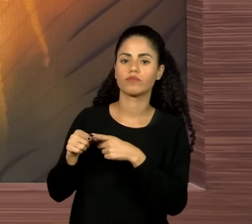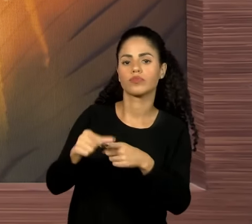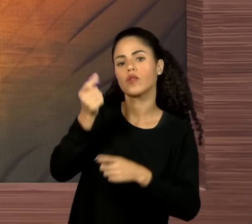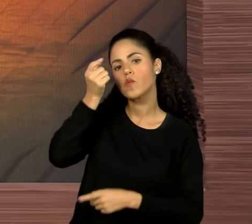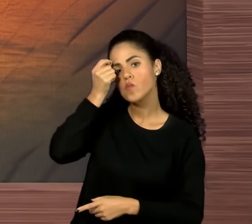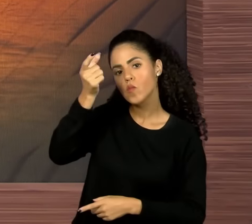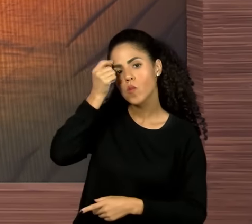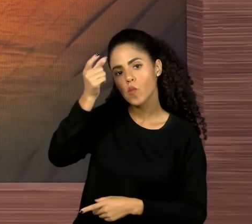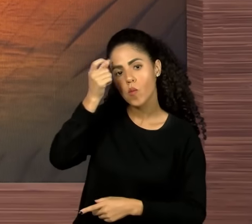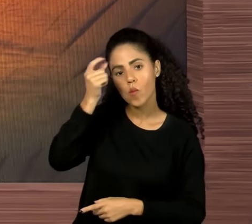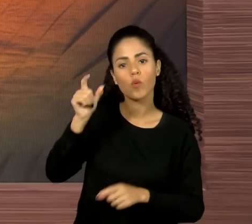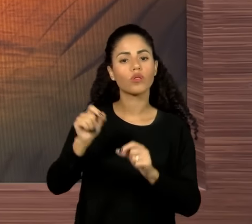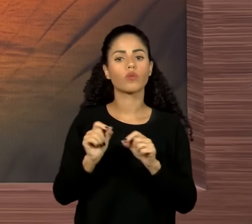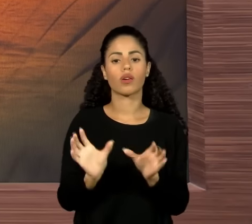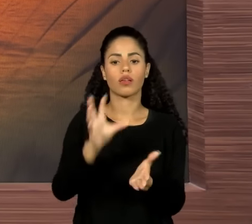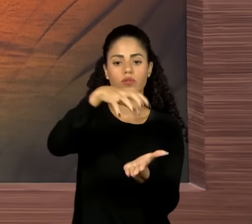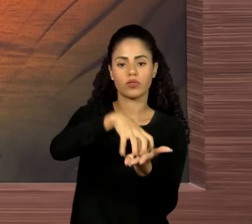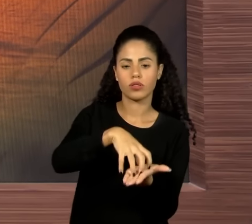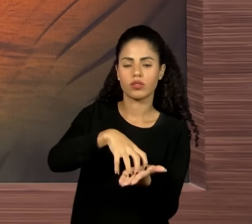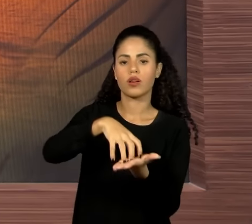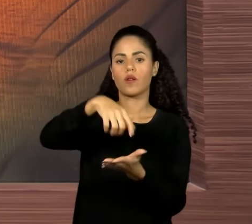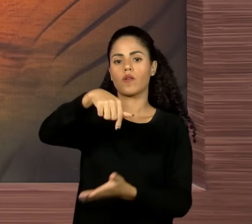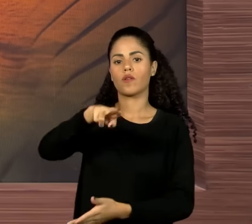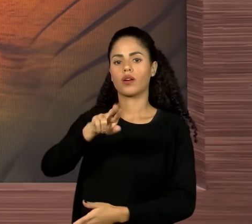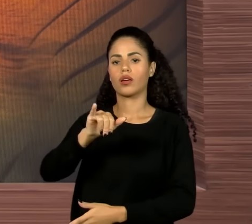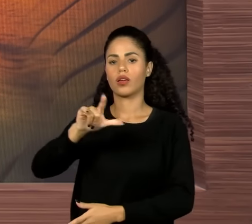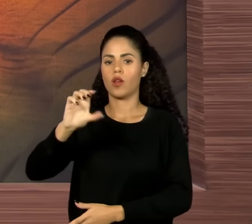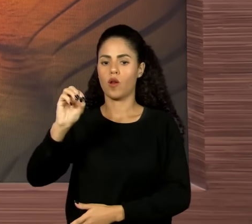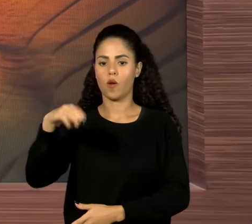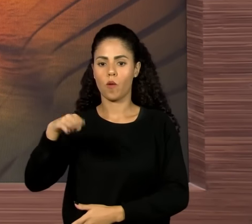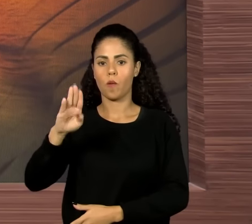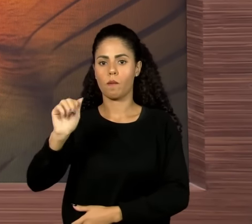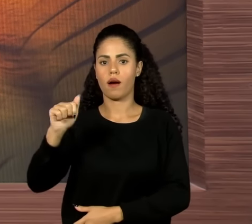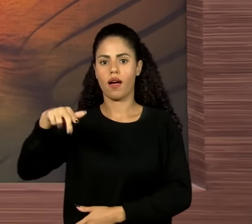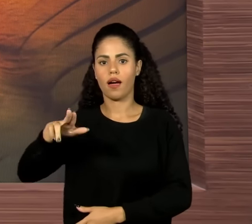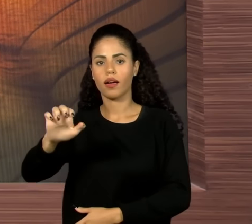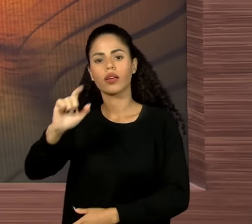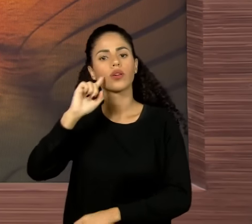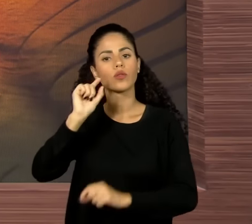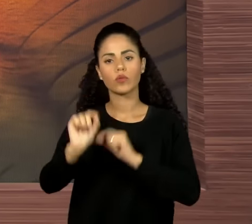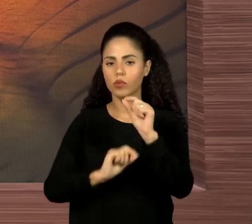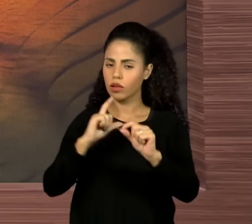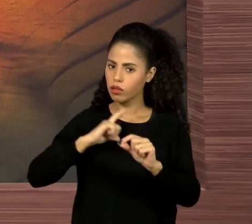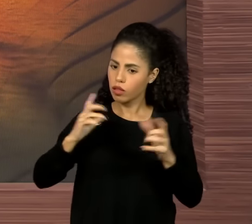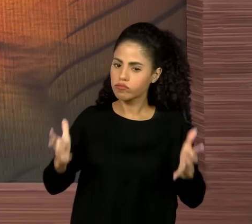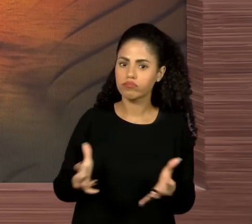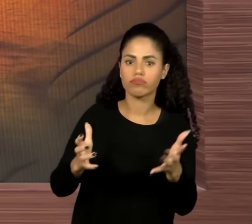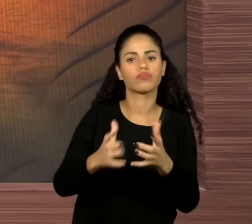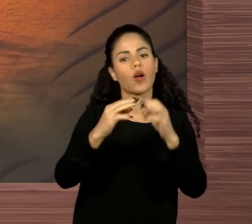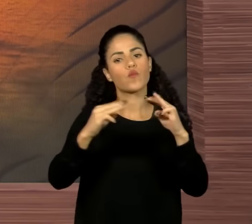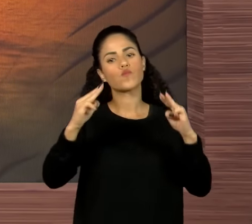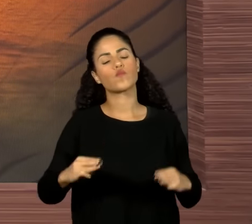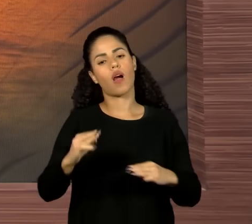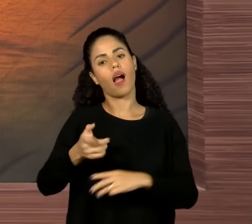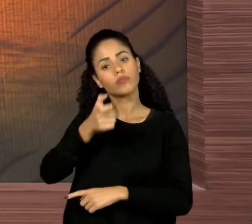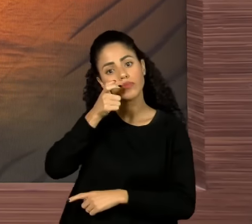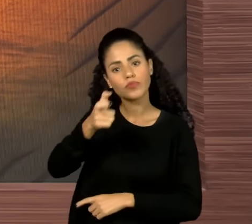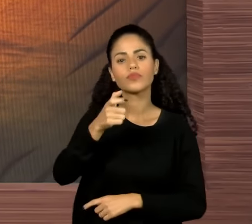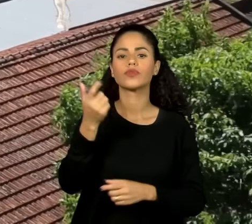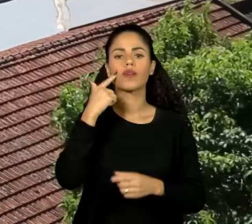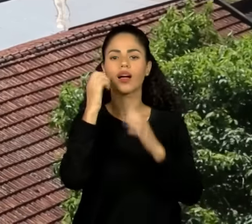Quilombaque. A associação é uma das principais articuladoras do Movimento Museu de Interesse da Cultura da